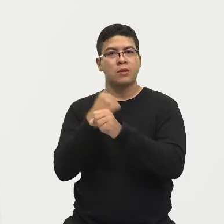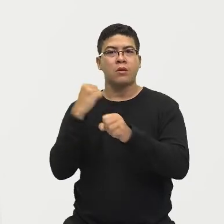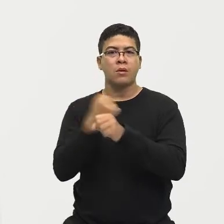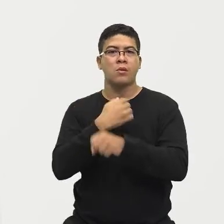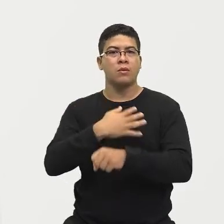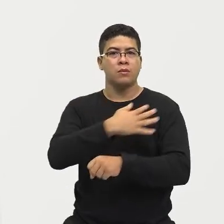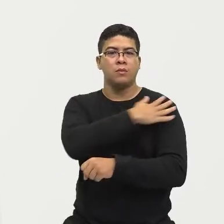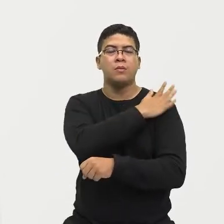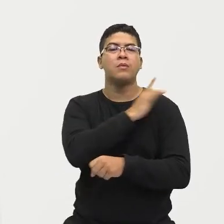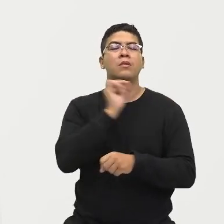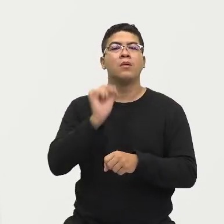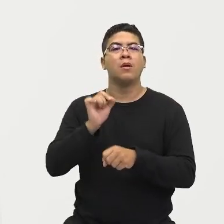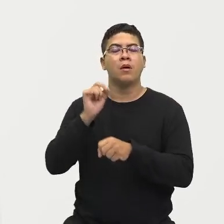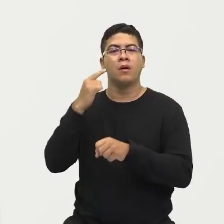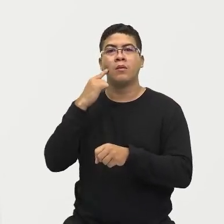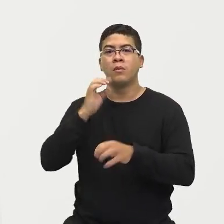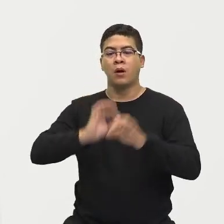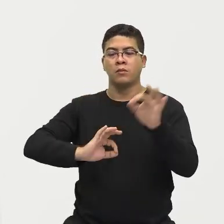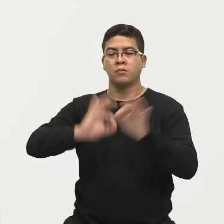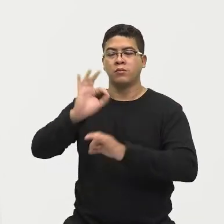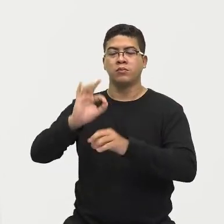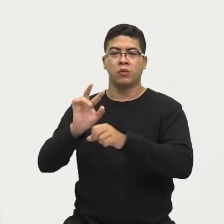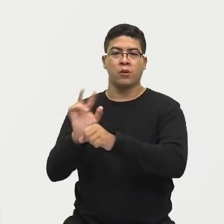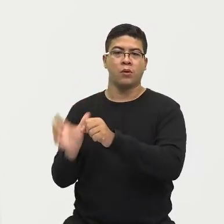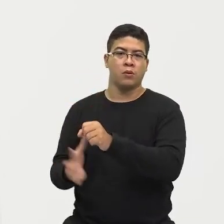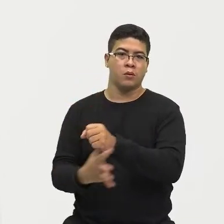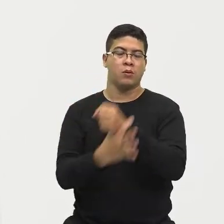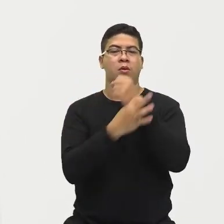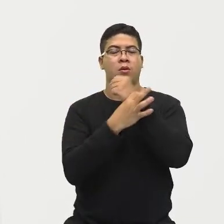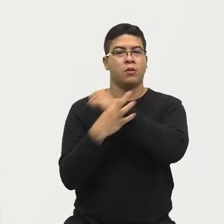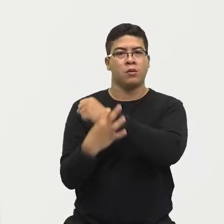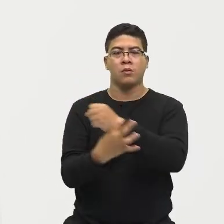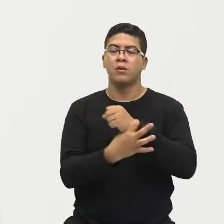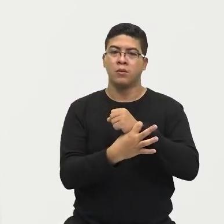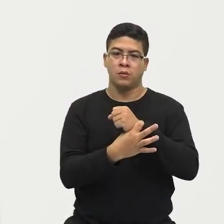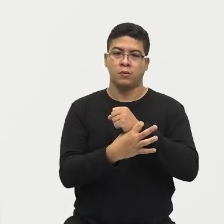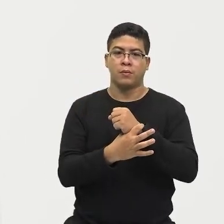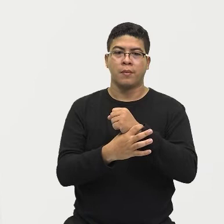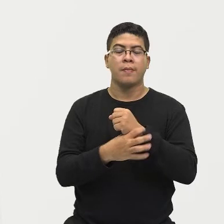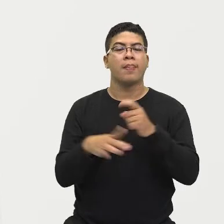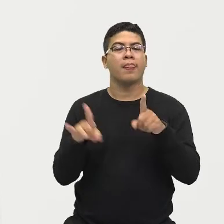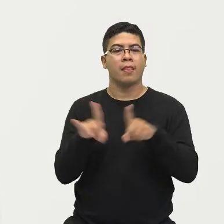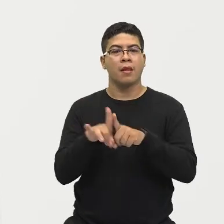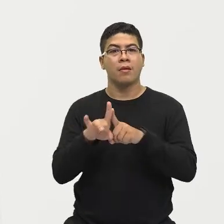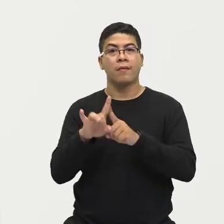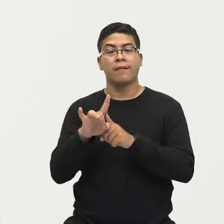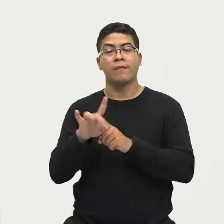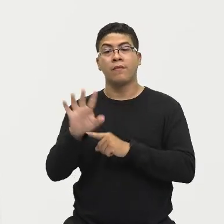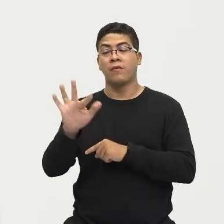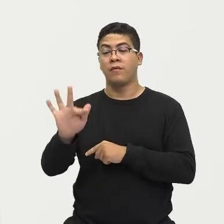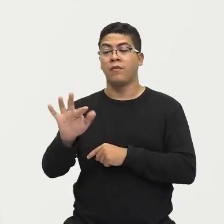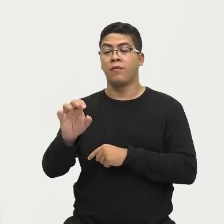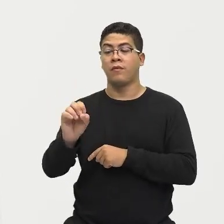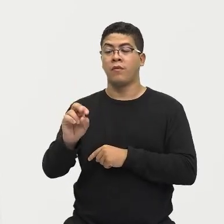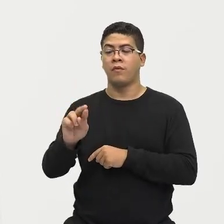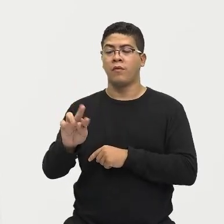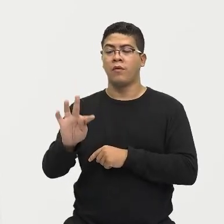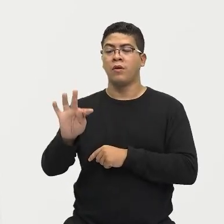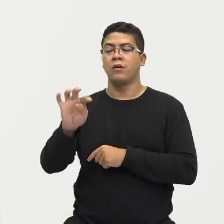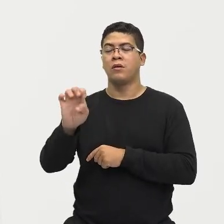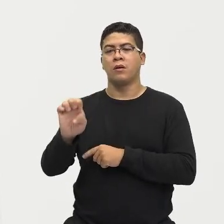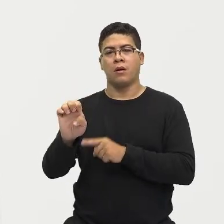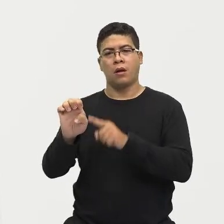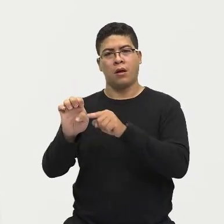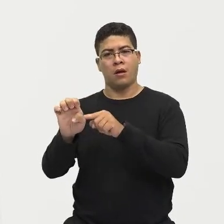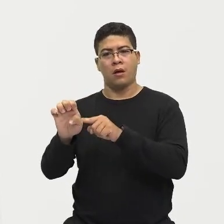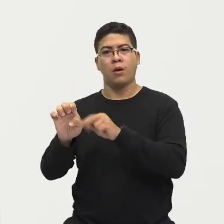que protege um lugar estratégico. Então, a palavra forte também tem esse sentido, só que ele é um